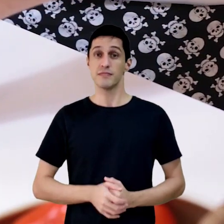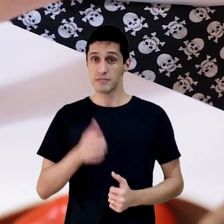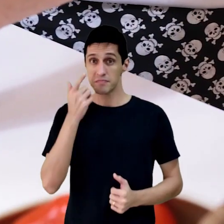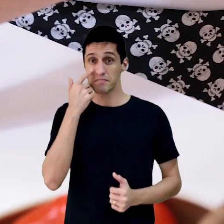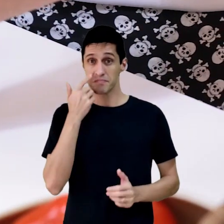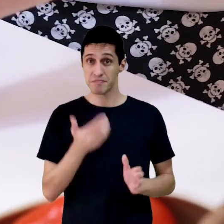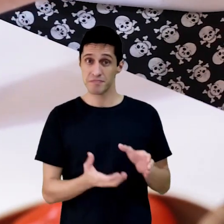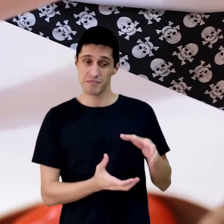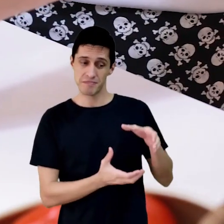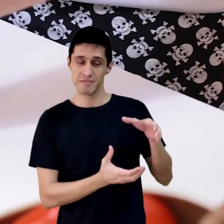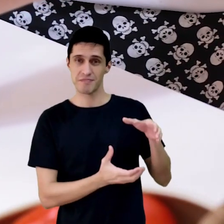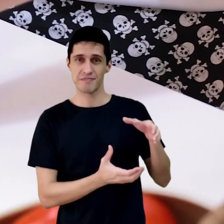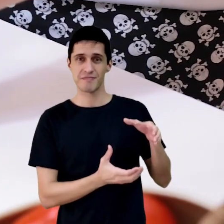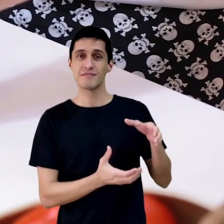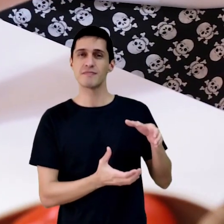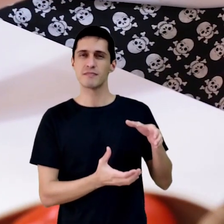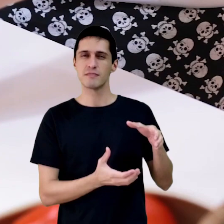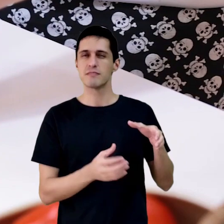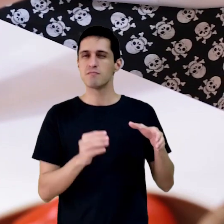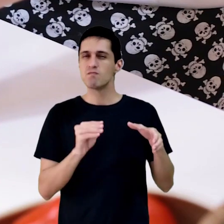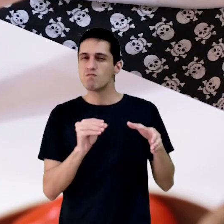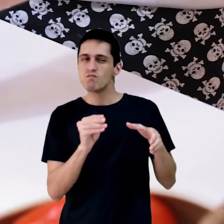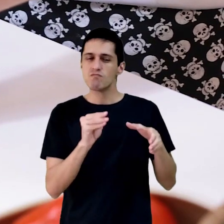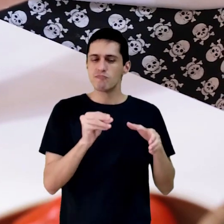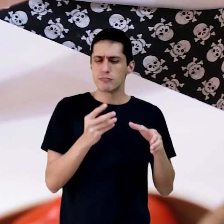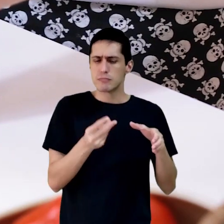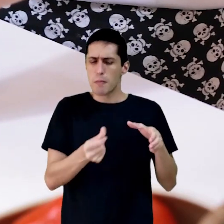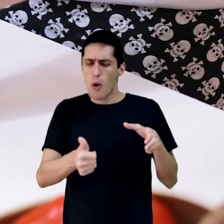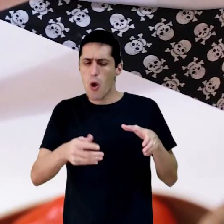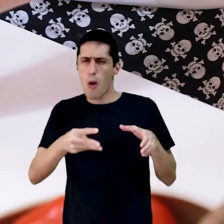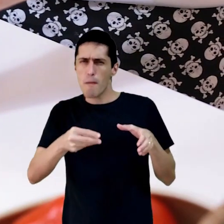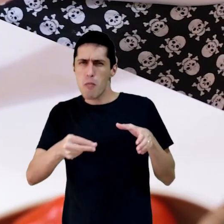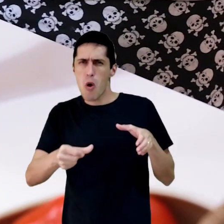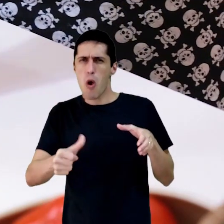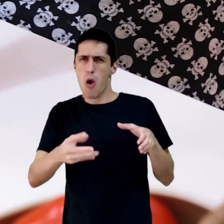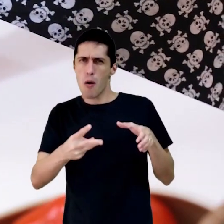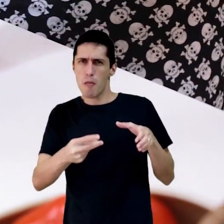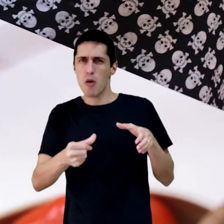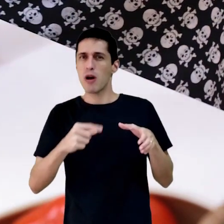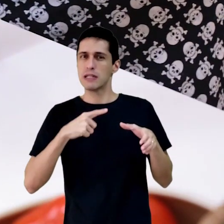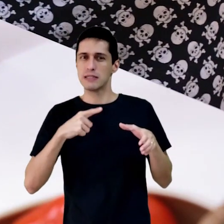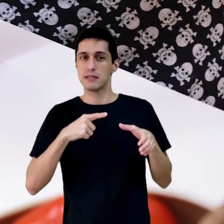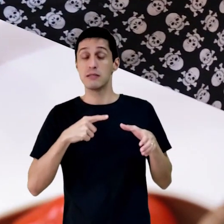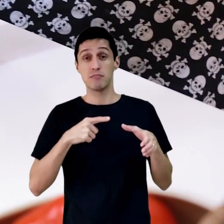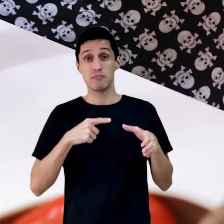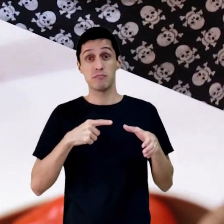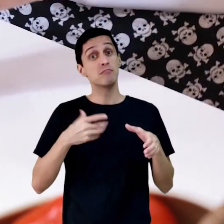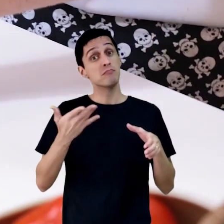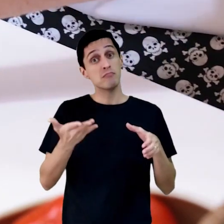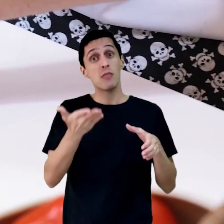Ó, então aqui ela ainda tá esfarelando, certo? Esfarelou,